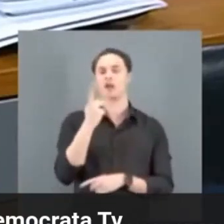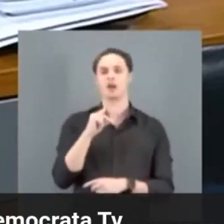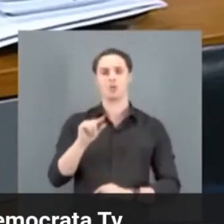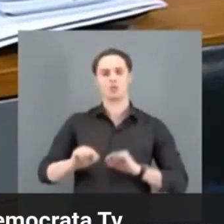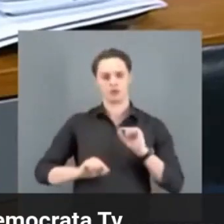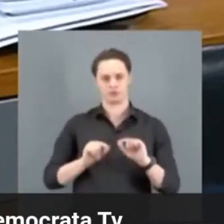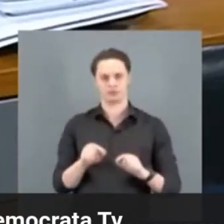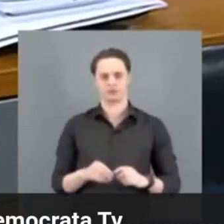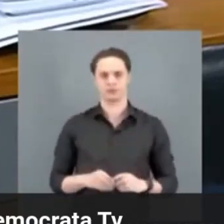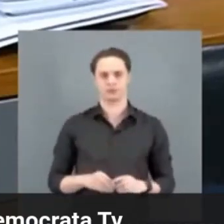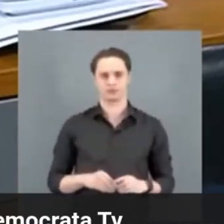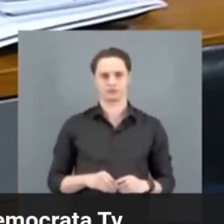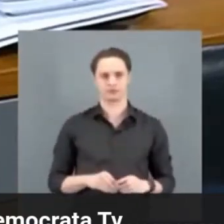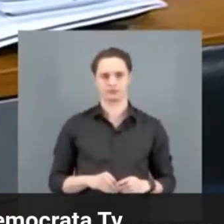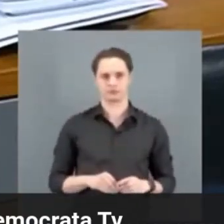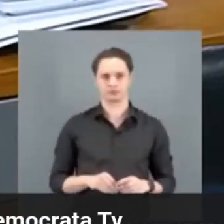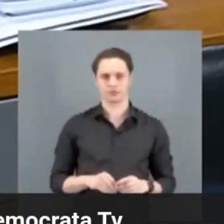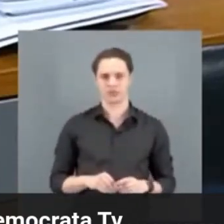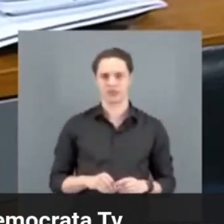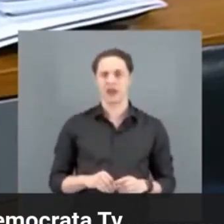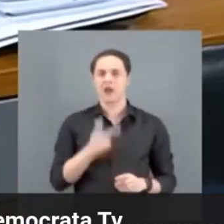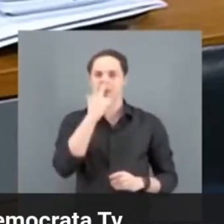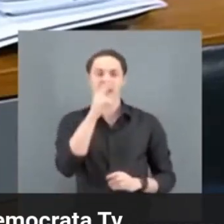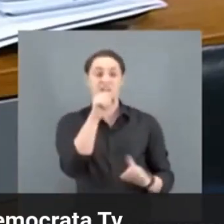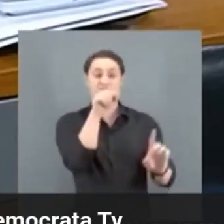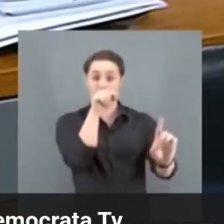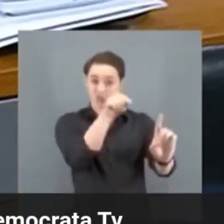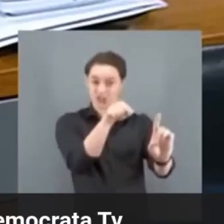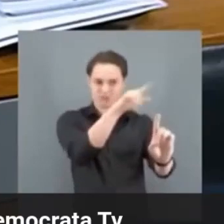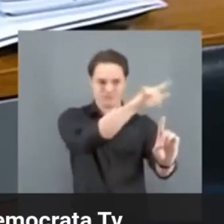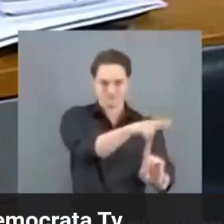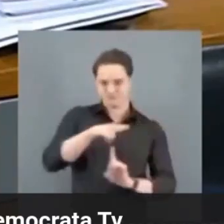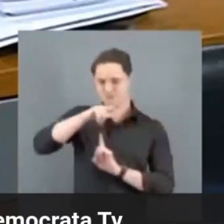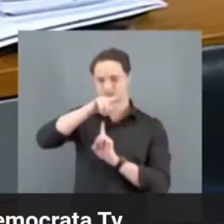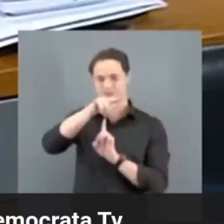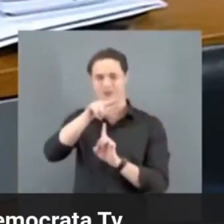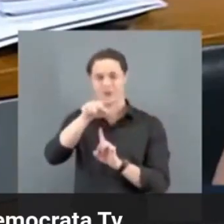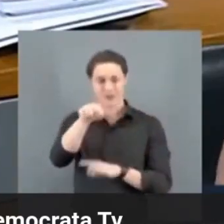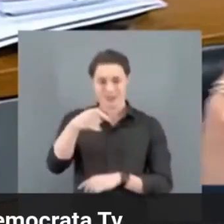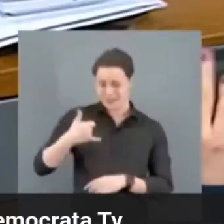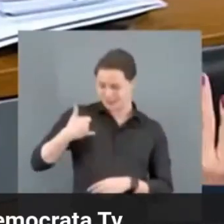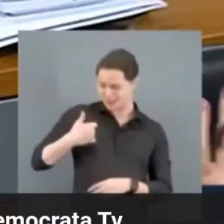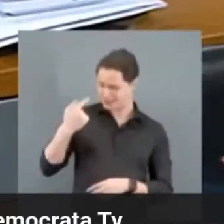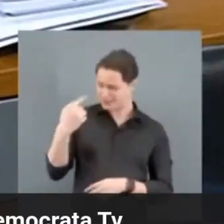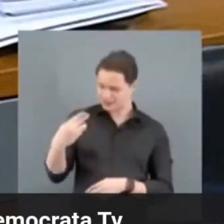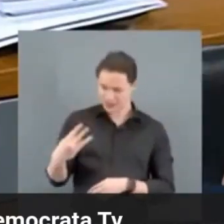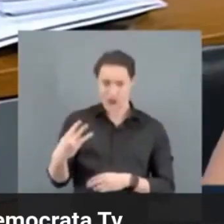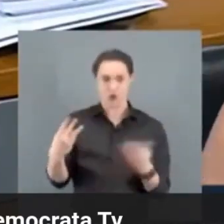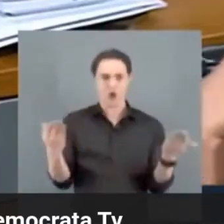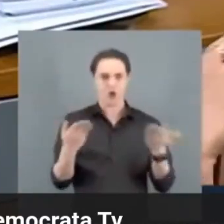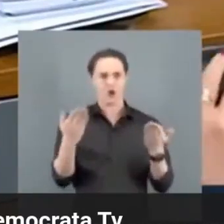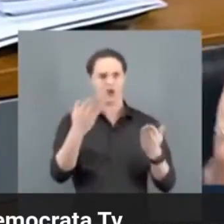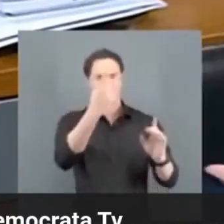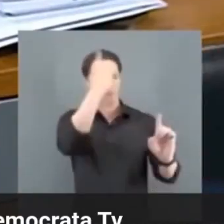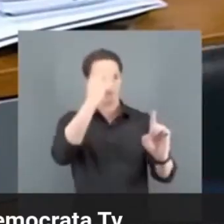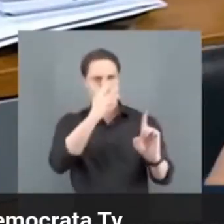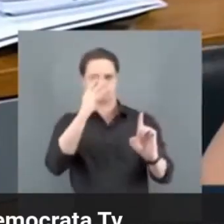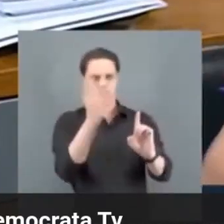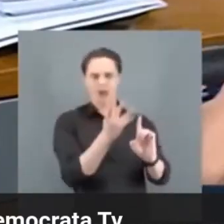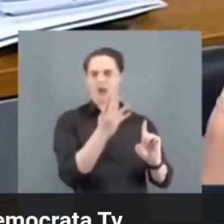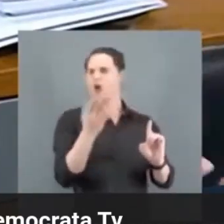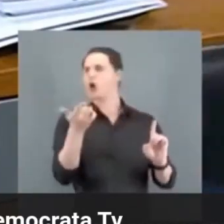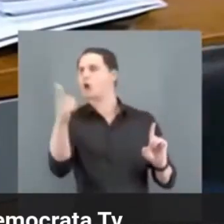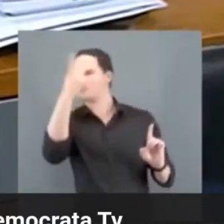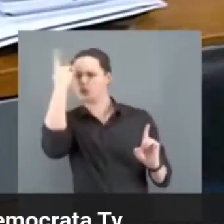Bedim, que o senhor foi enredado nessa teia golpista e o senhor, aos 73 anos, está sendo elogiado,